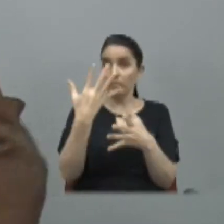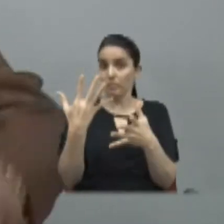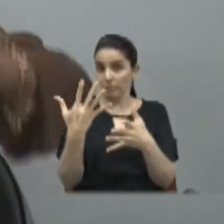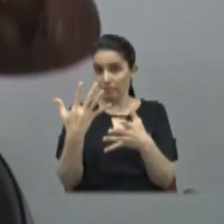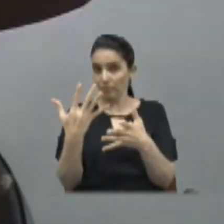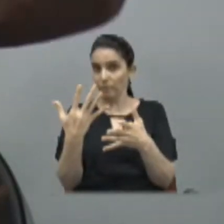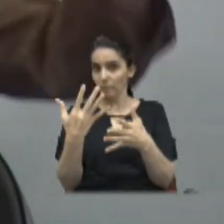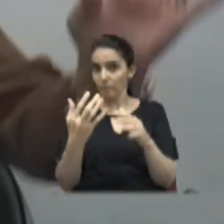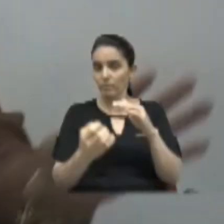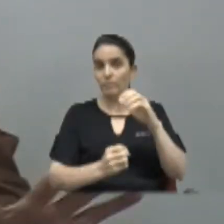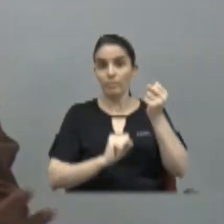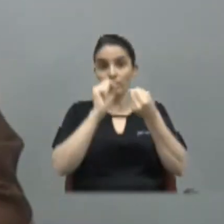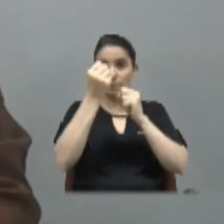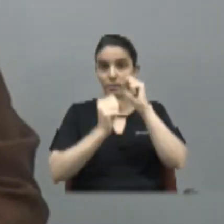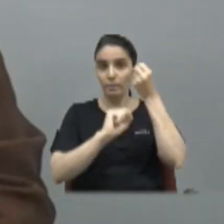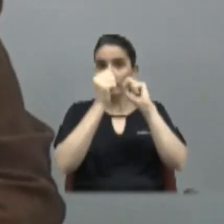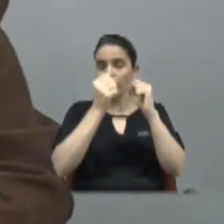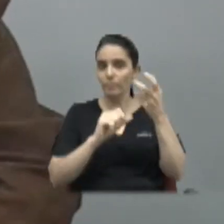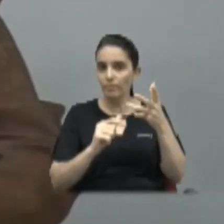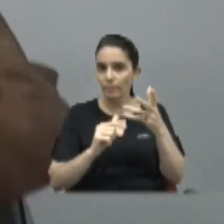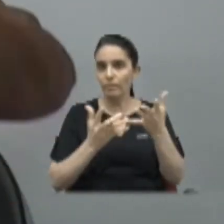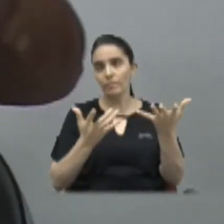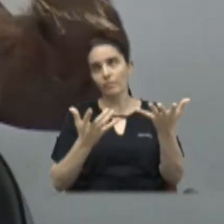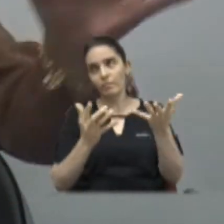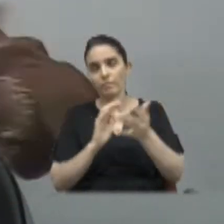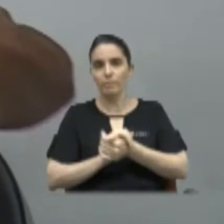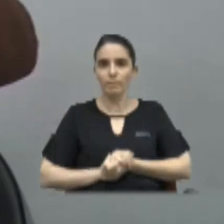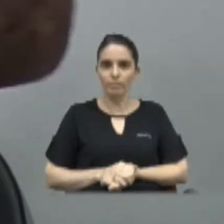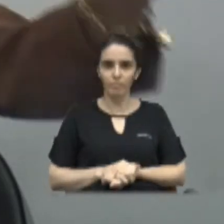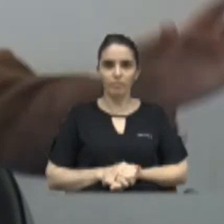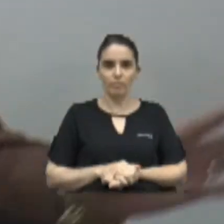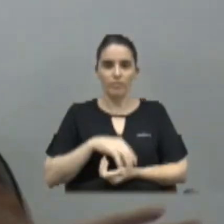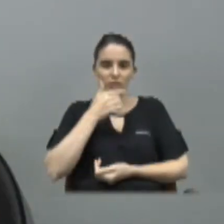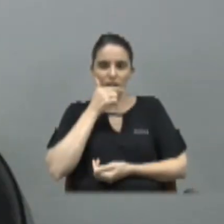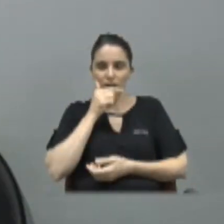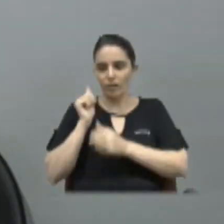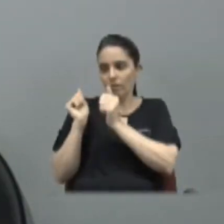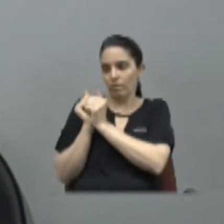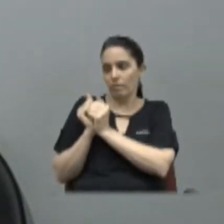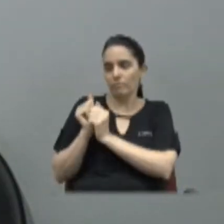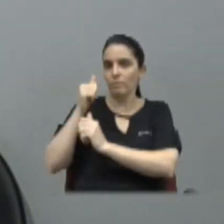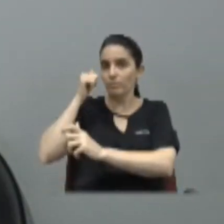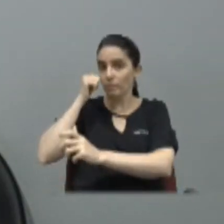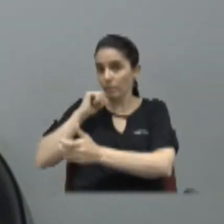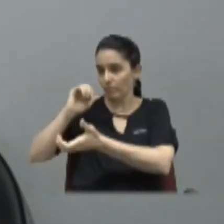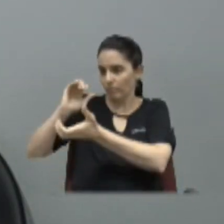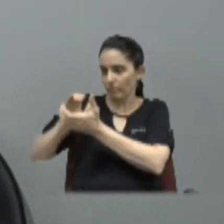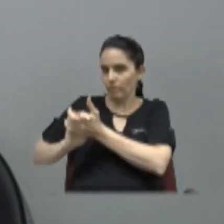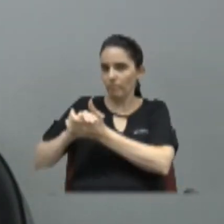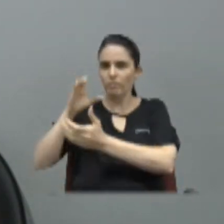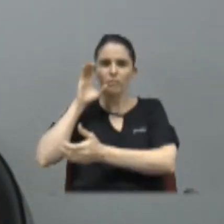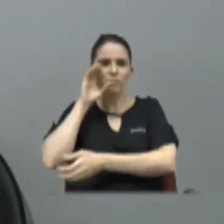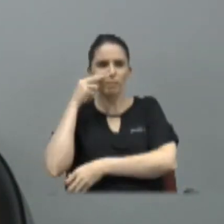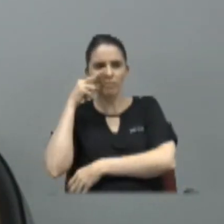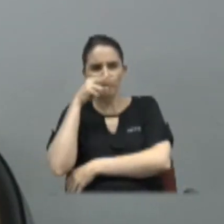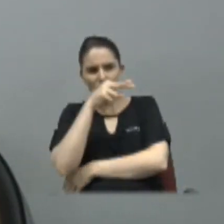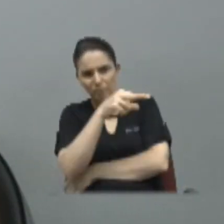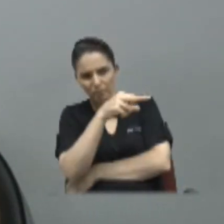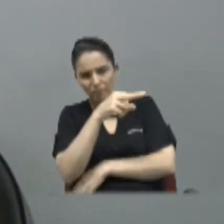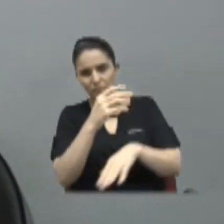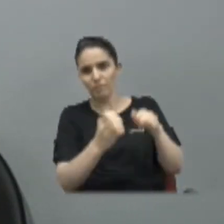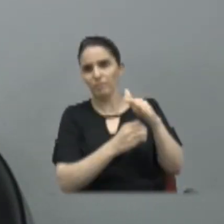falar de uma indústria, para outro momento, né? Chegou lá, sorriu ele, a esposa e todos os secretários. Eu fiquei olhando e falei assim, essa empresa já estava